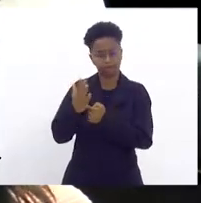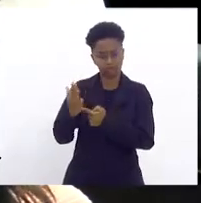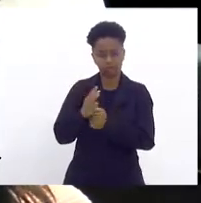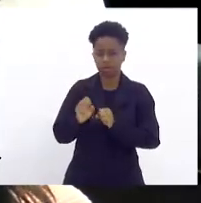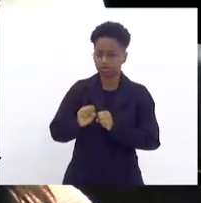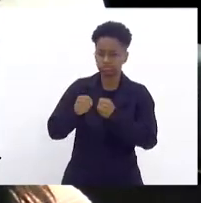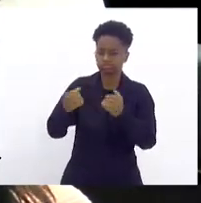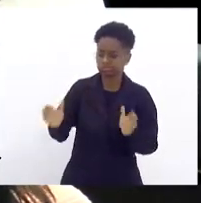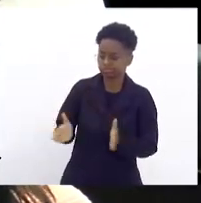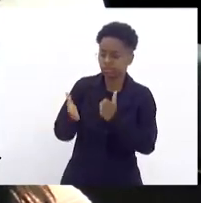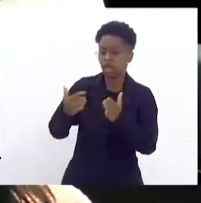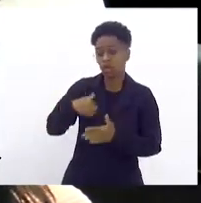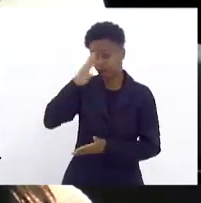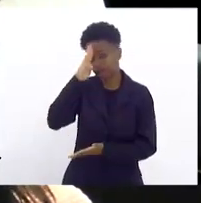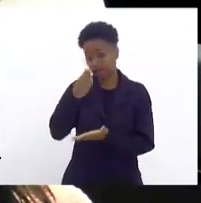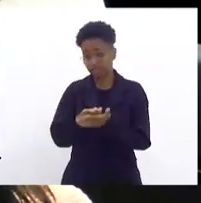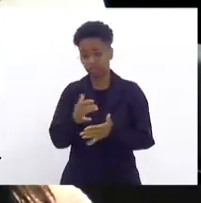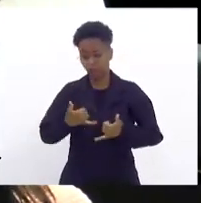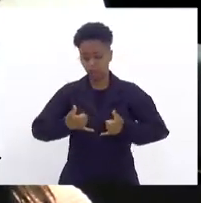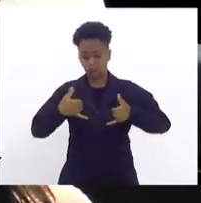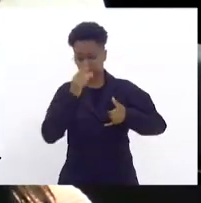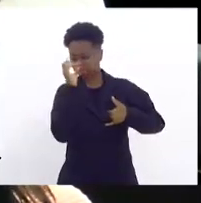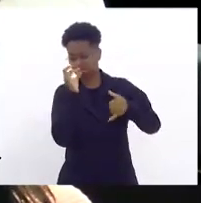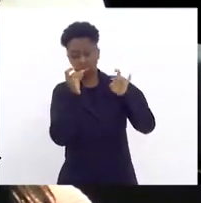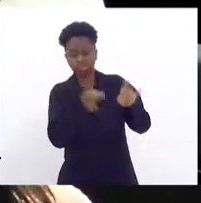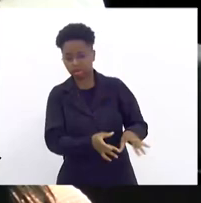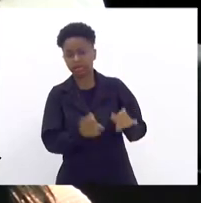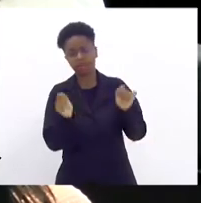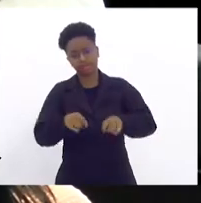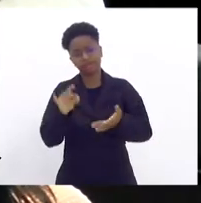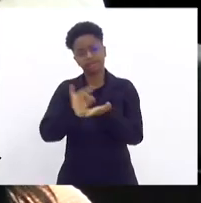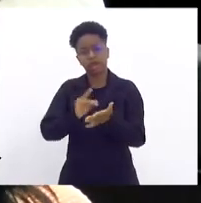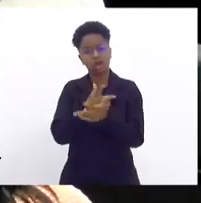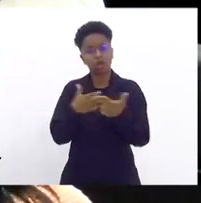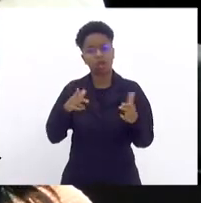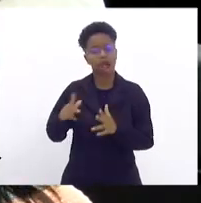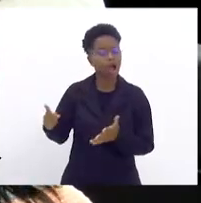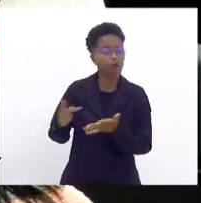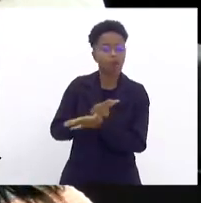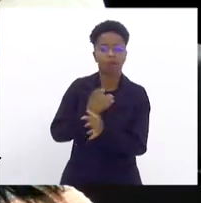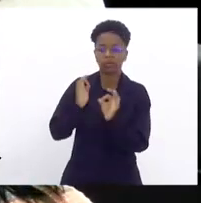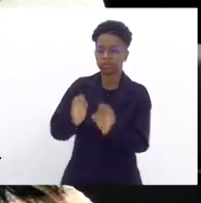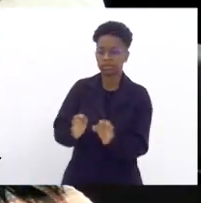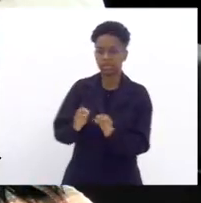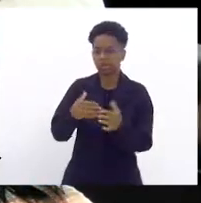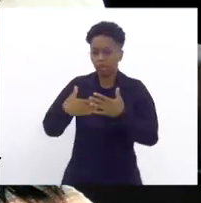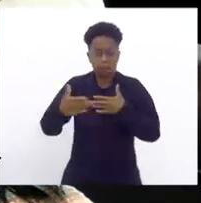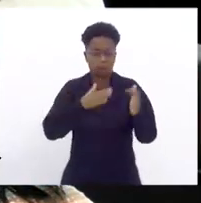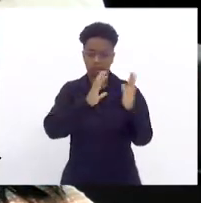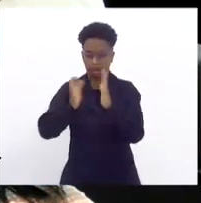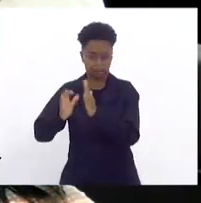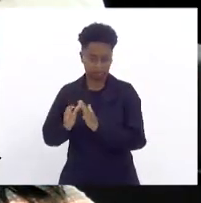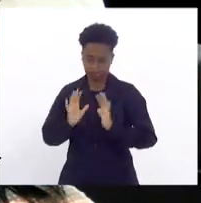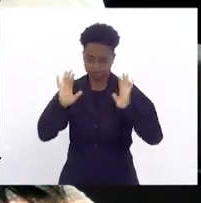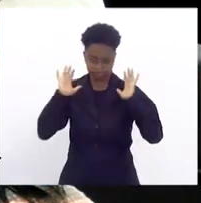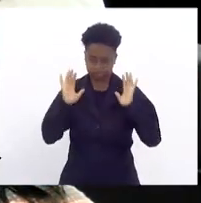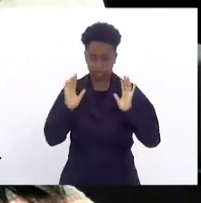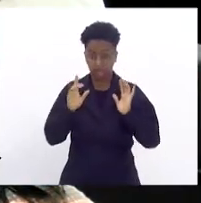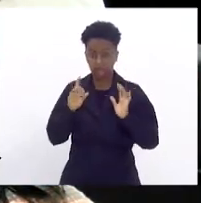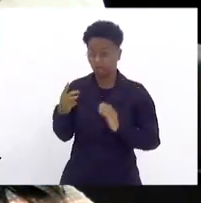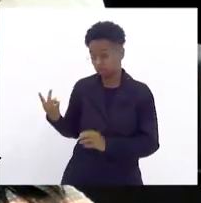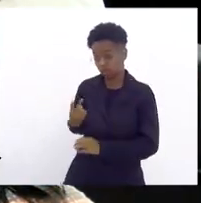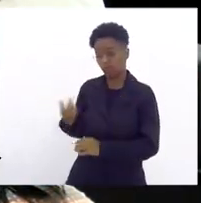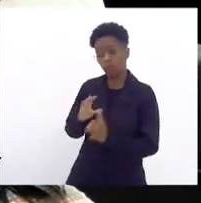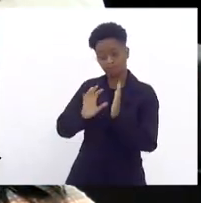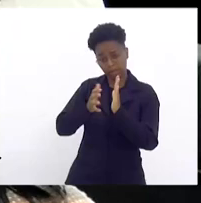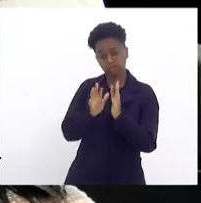acredito que a vaidade nessa casa a gente tem que esquecer para que realmente as coisas funcionam independente do seu partido tá nós somos de partidos diferentes